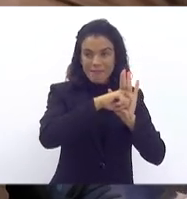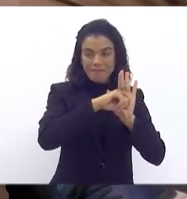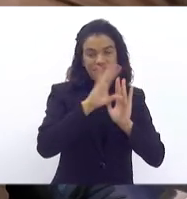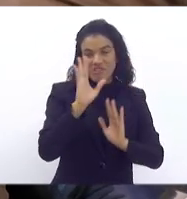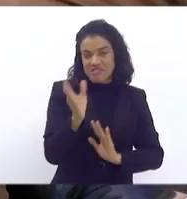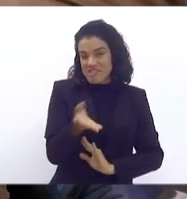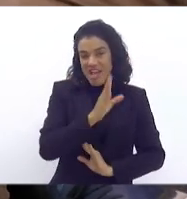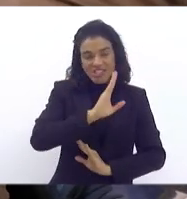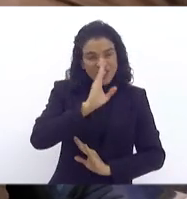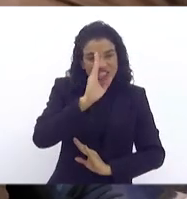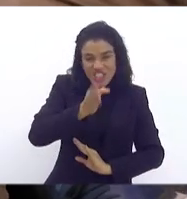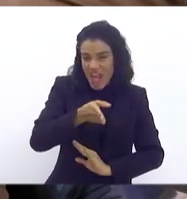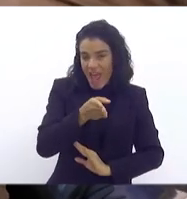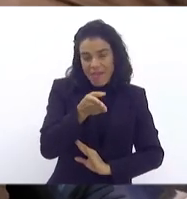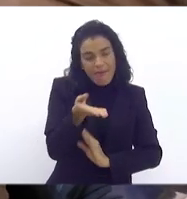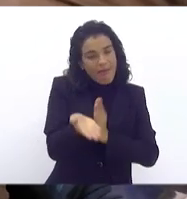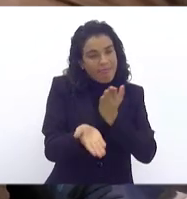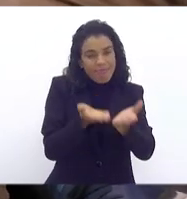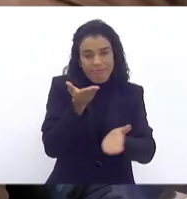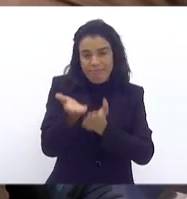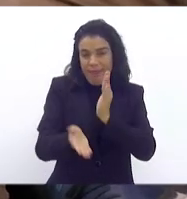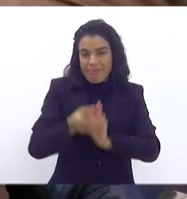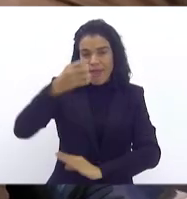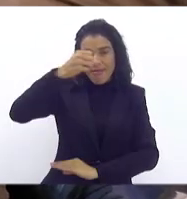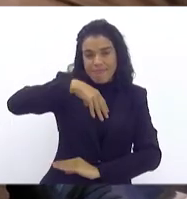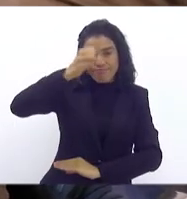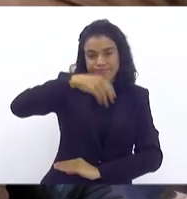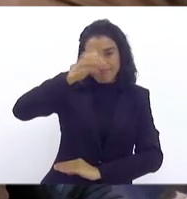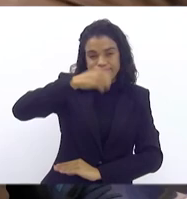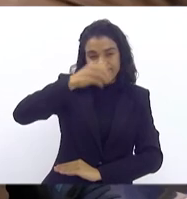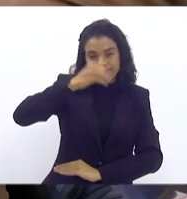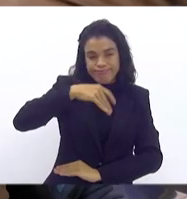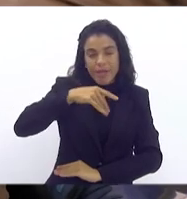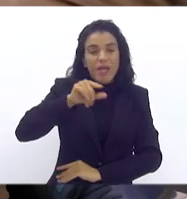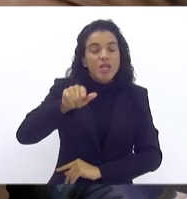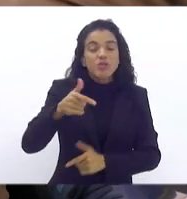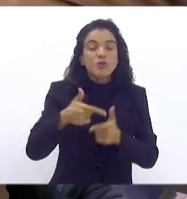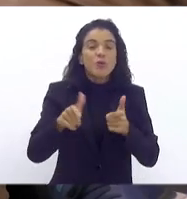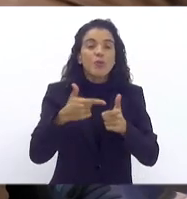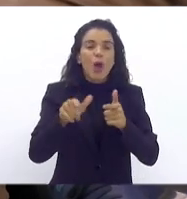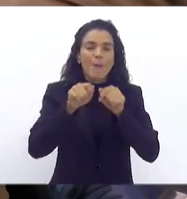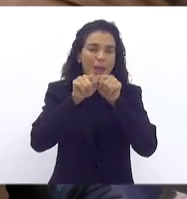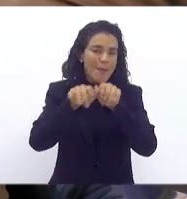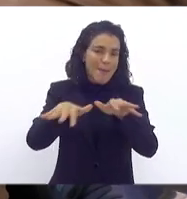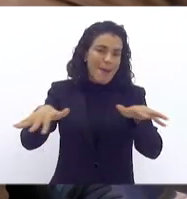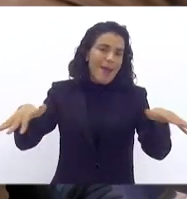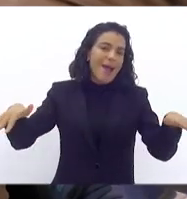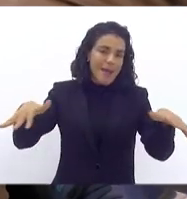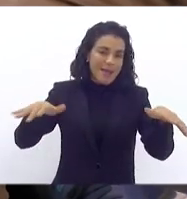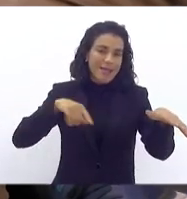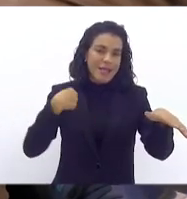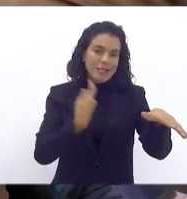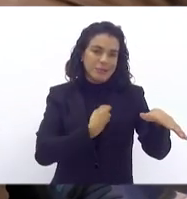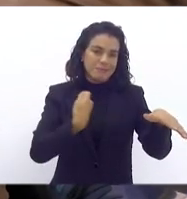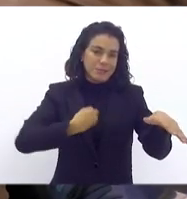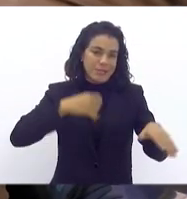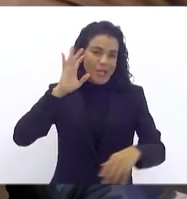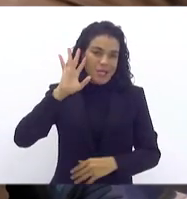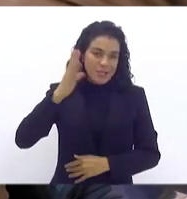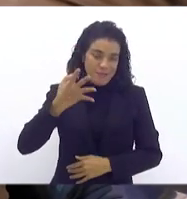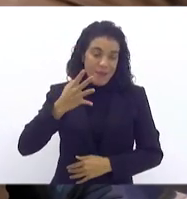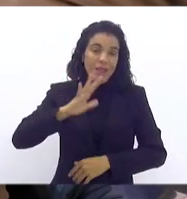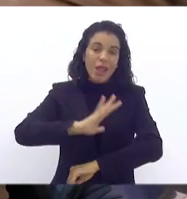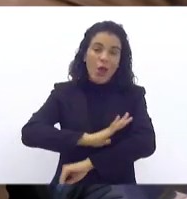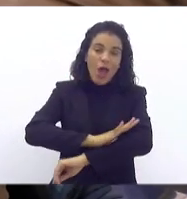é tratada como suspeita de crime e isso deságua num problema endêmico e que a gente precisa solucionar que é o